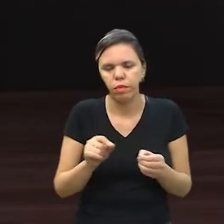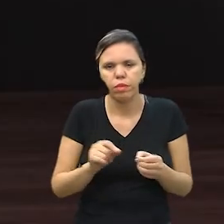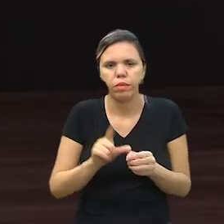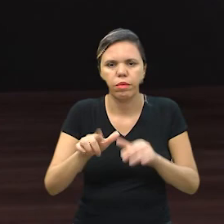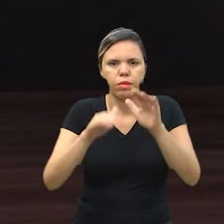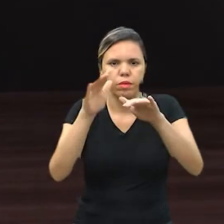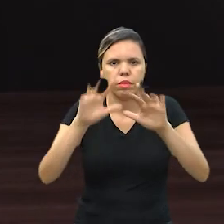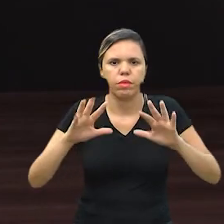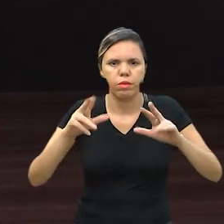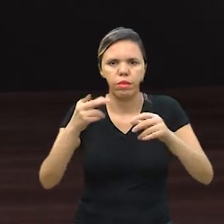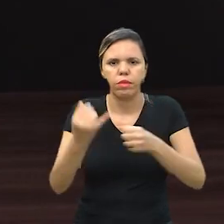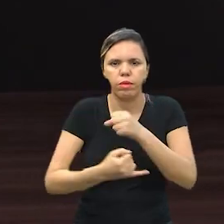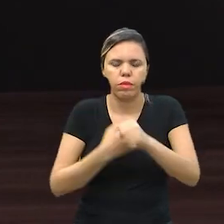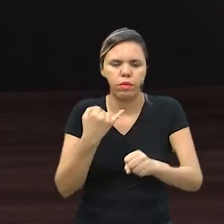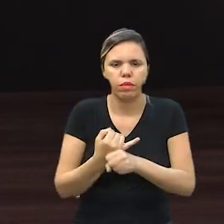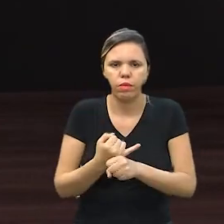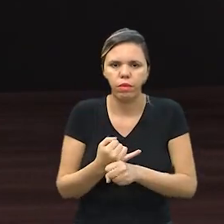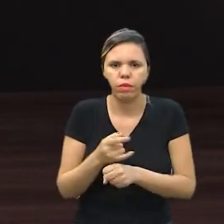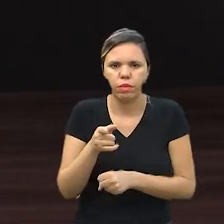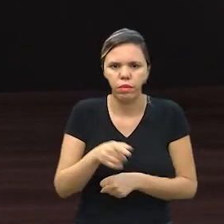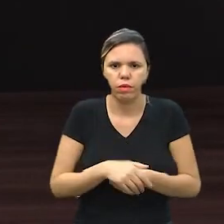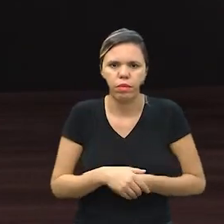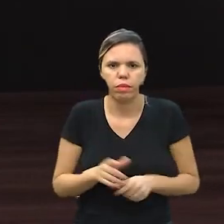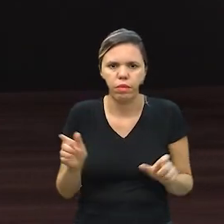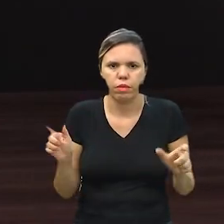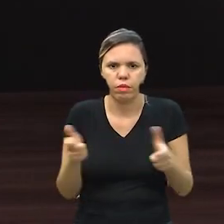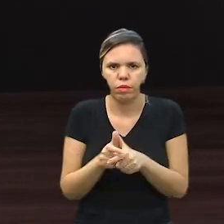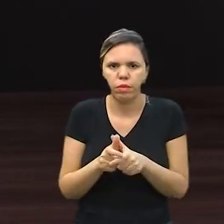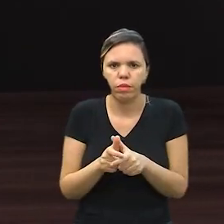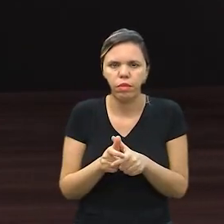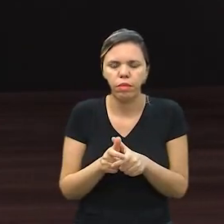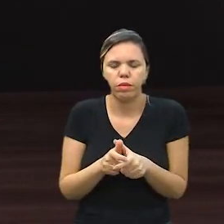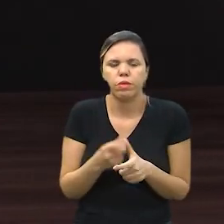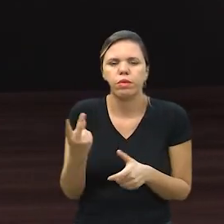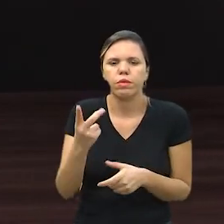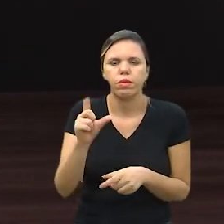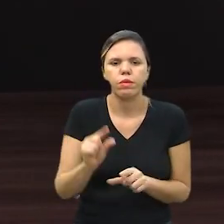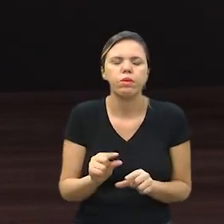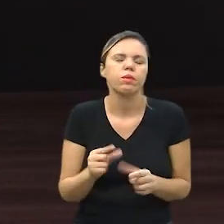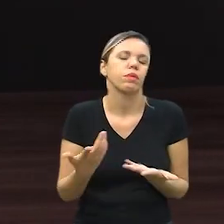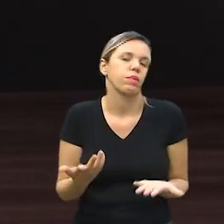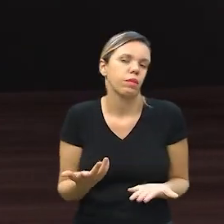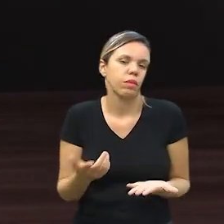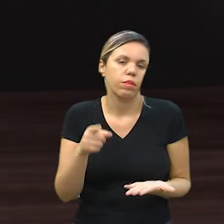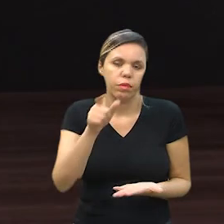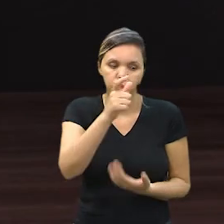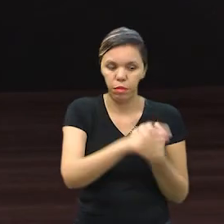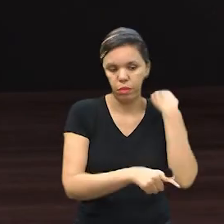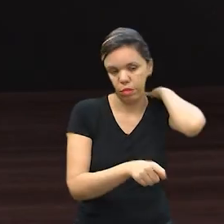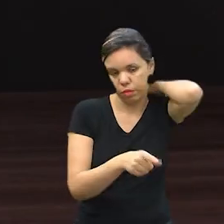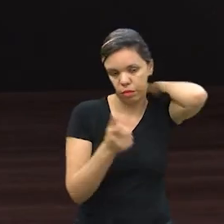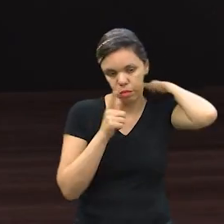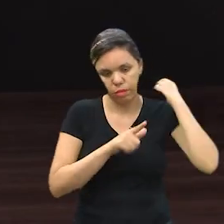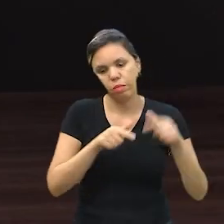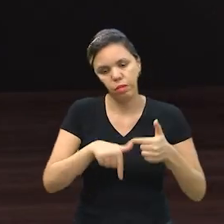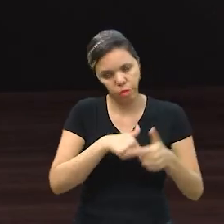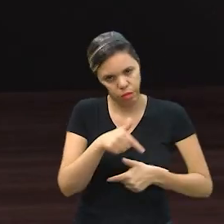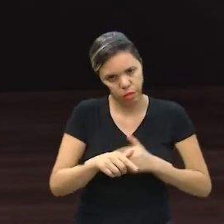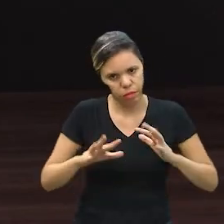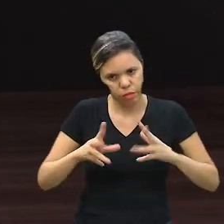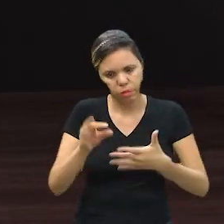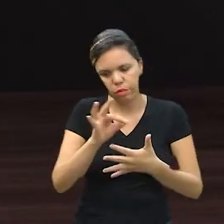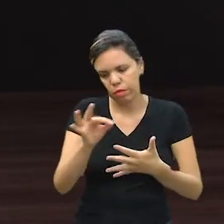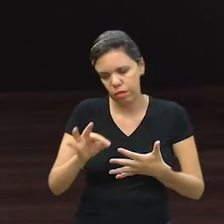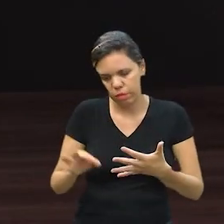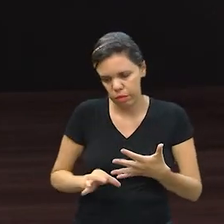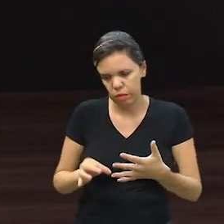essa parte de logística toda virtualmente, você diminui o seu custo, porque uma pessoa consegue trabalhar